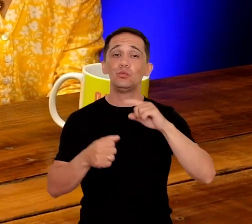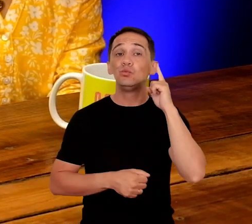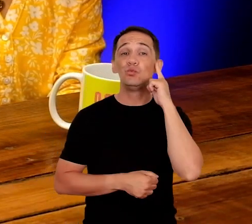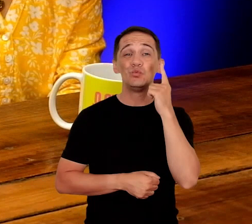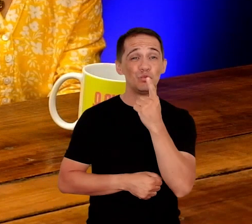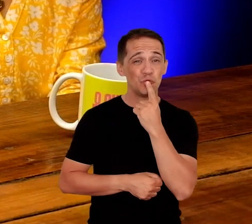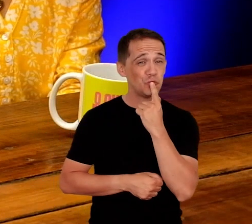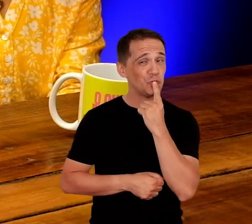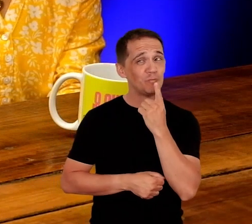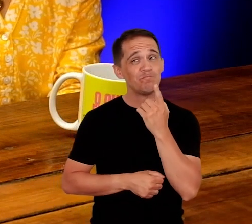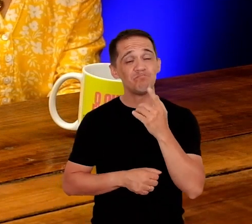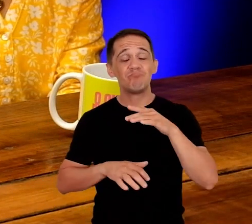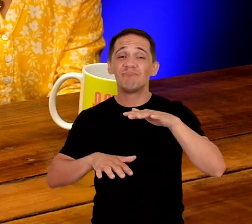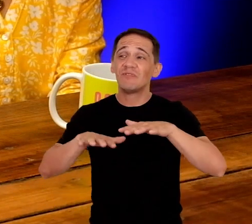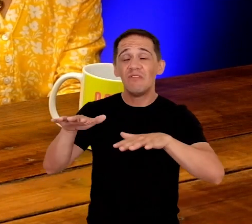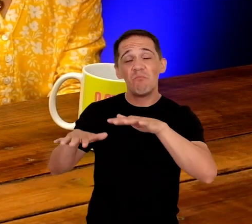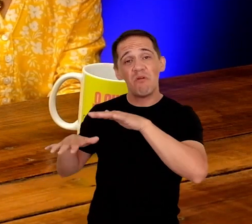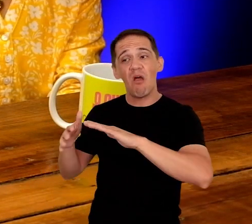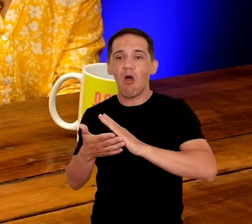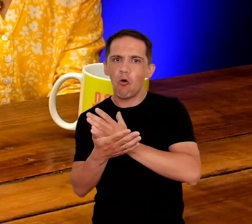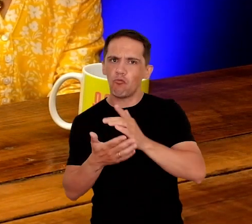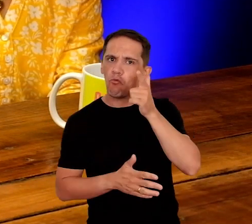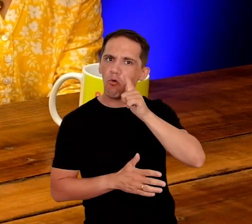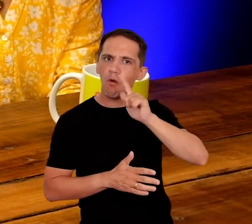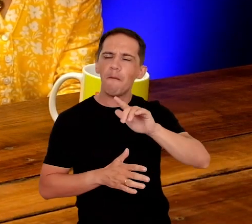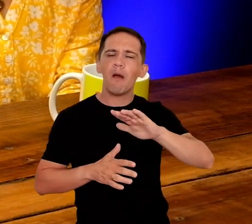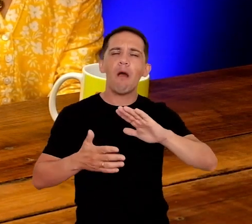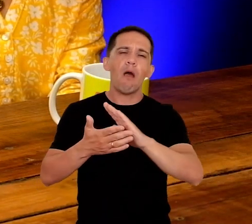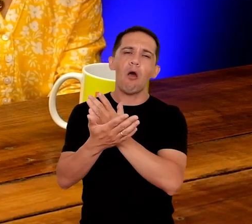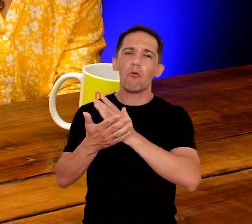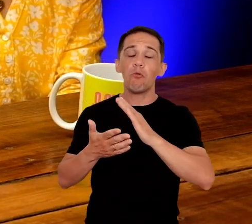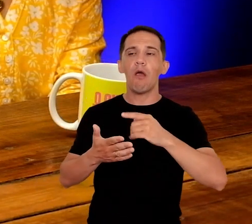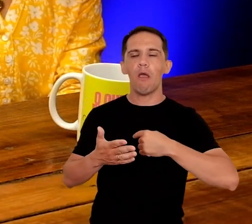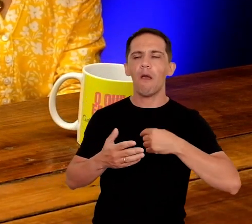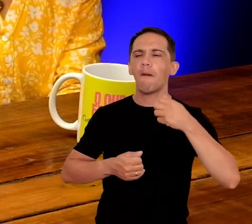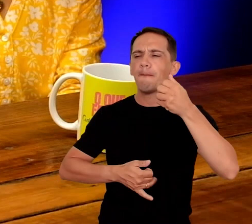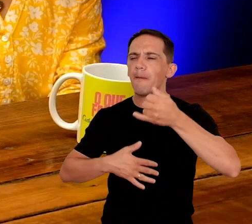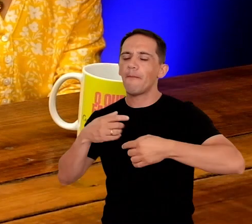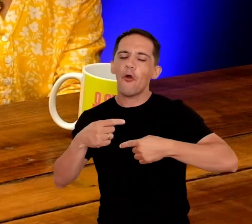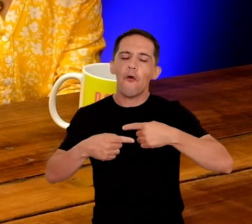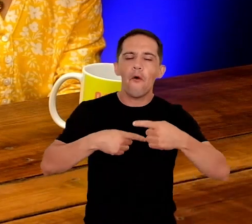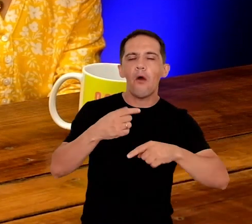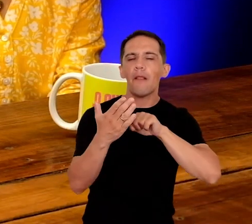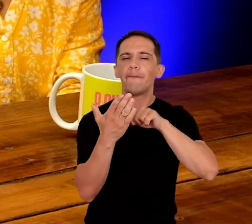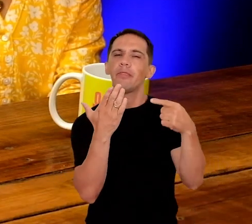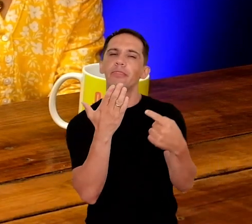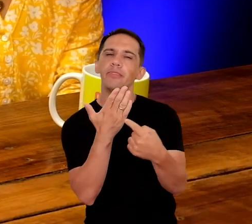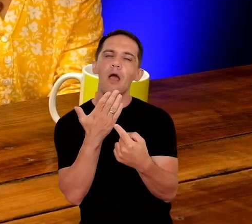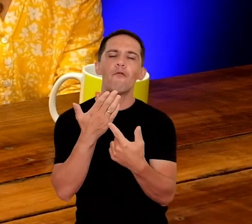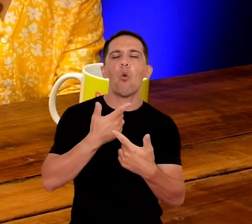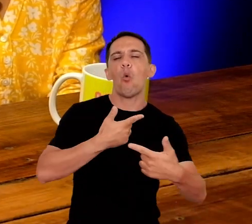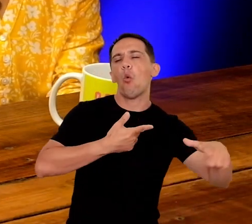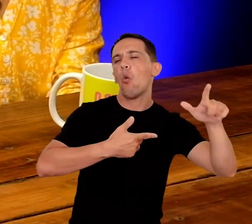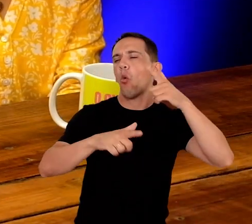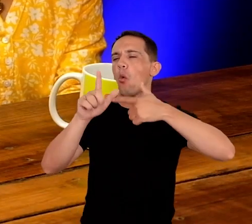do grau assim de conhecimento que ele venha a ter, pode ser que tu dê essa enrolada, conte essa ilustração, E ele essa vai ficar metáfora. esperando, tá aí